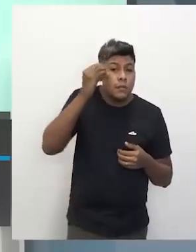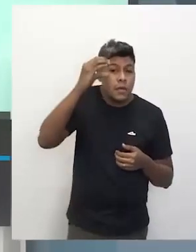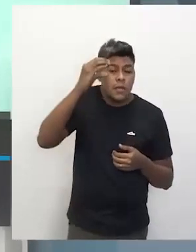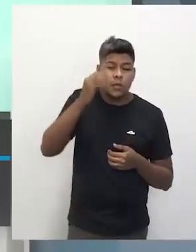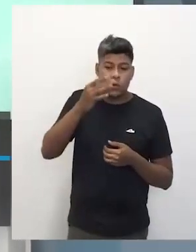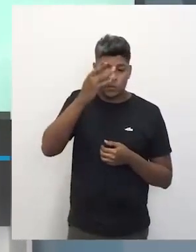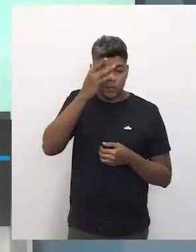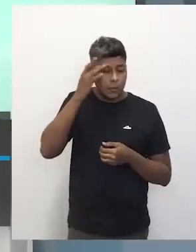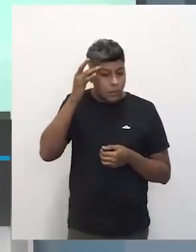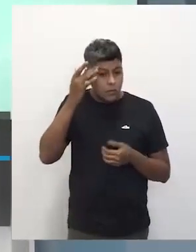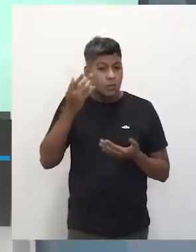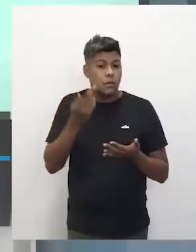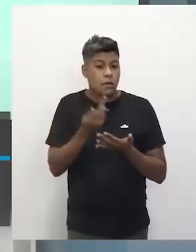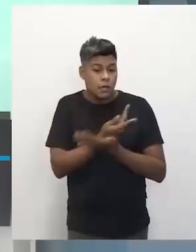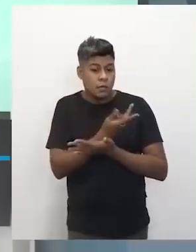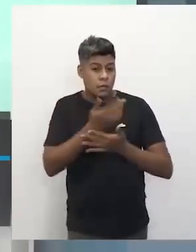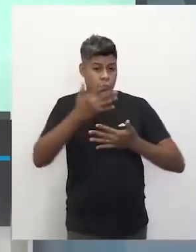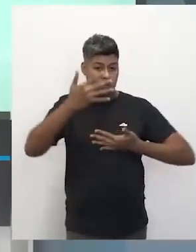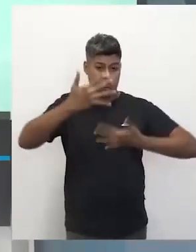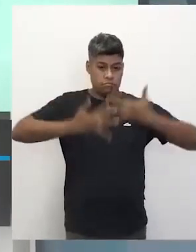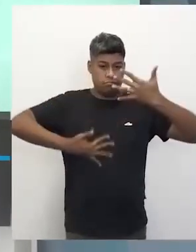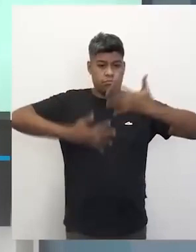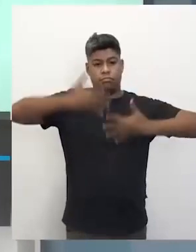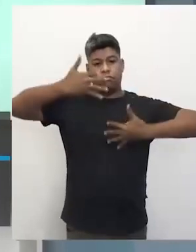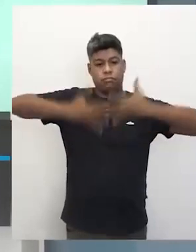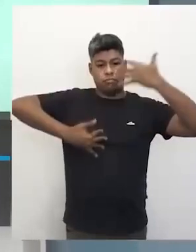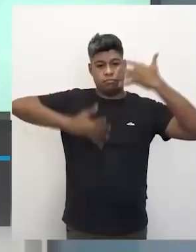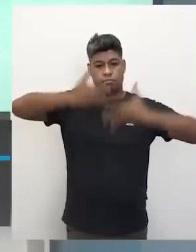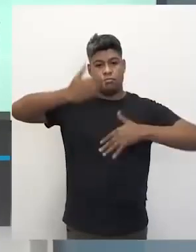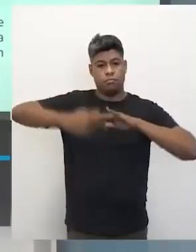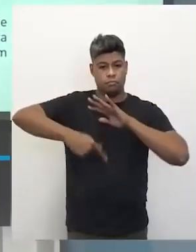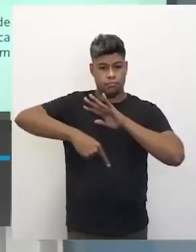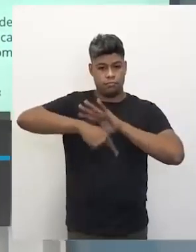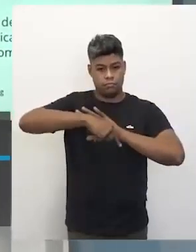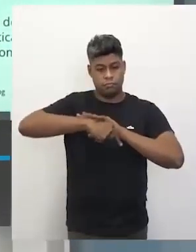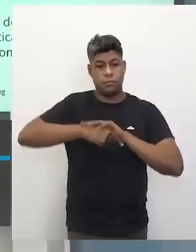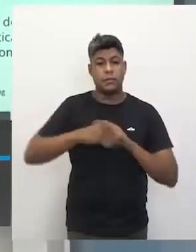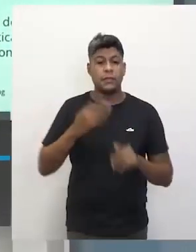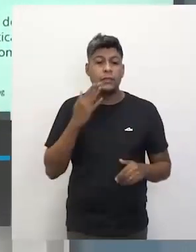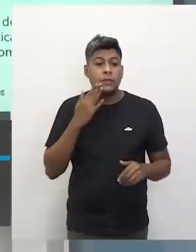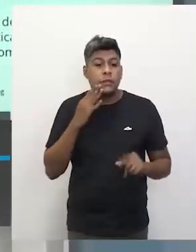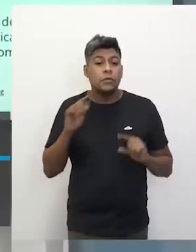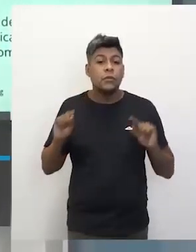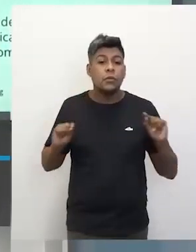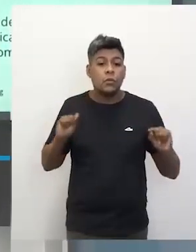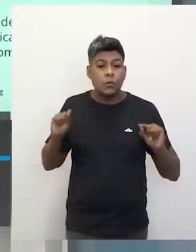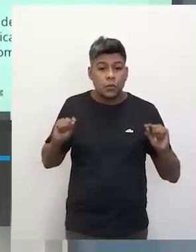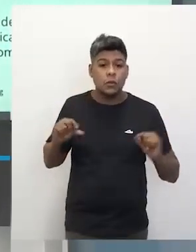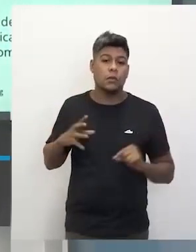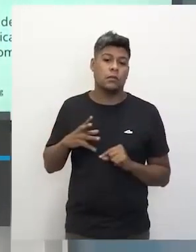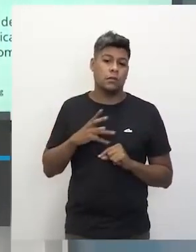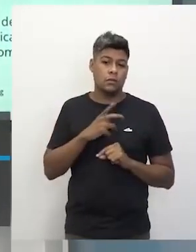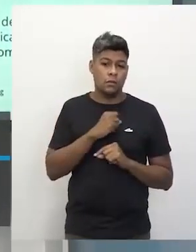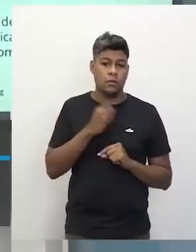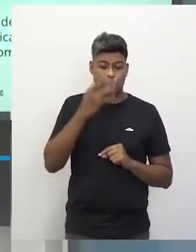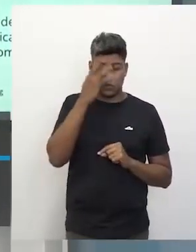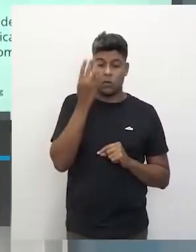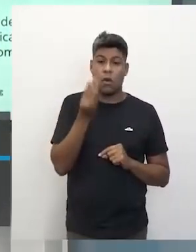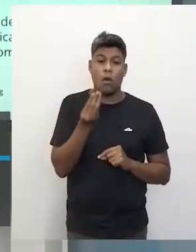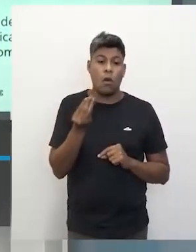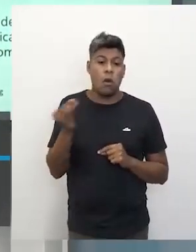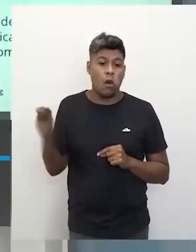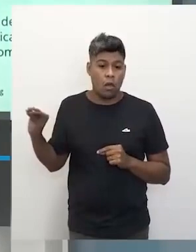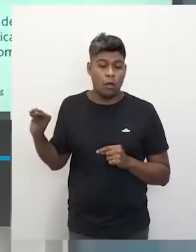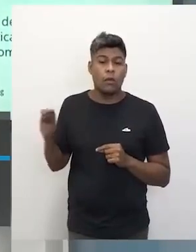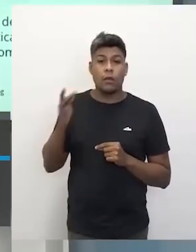pessoas, né, gera equívocos, né, duplos equívocos como esse. O primeiro equívoco, né, que é um horror da pessoa ter roubado o quadro. E o